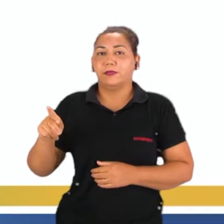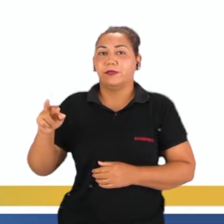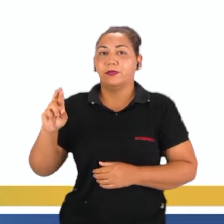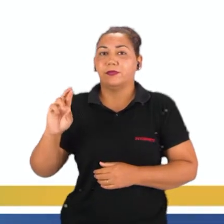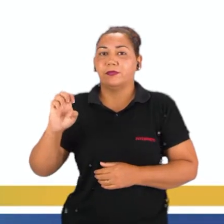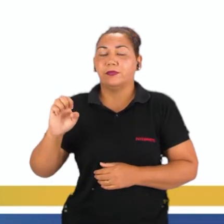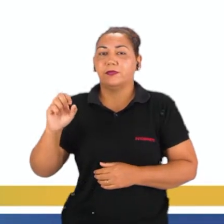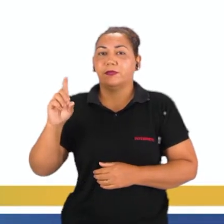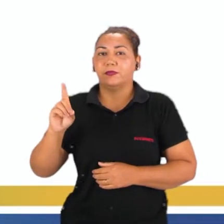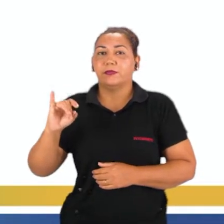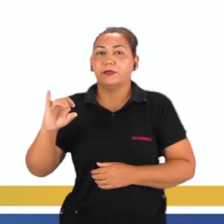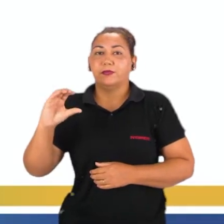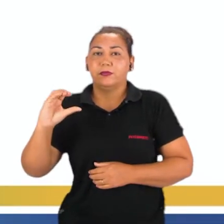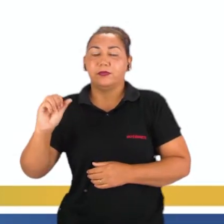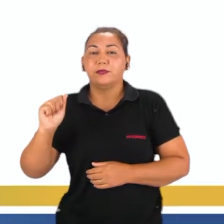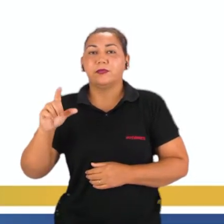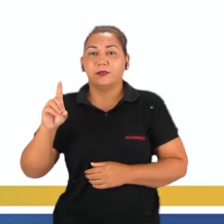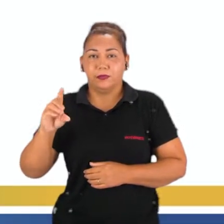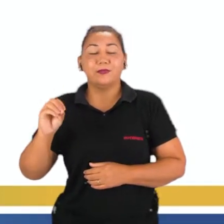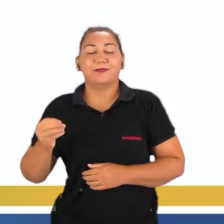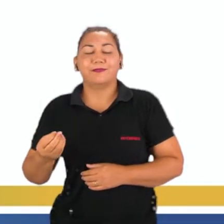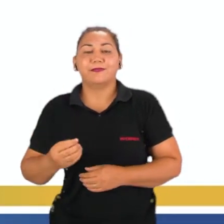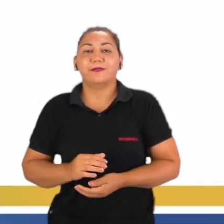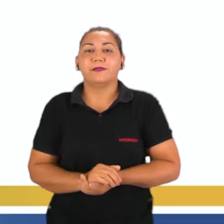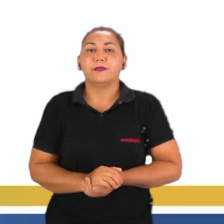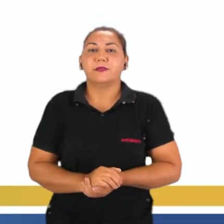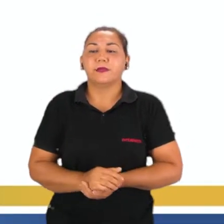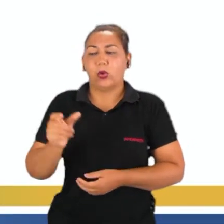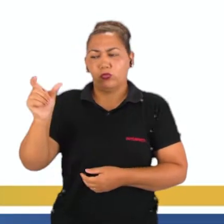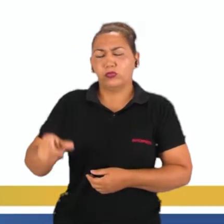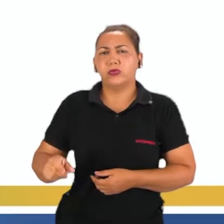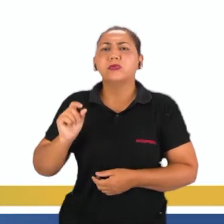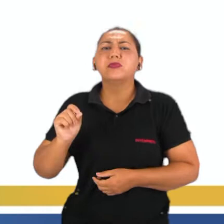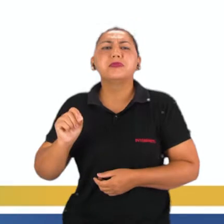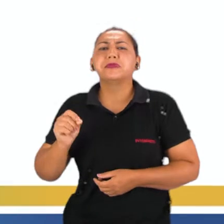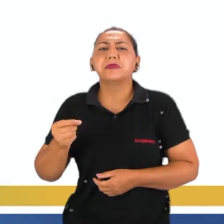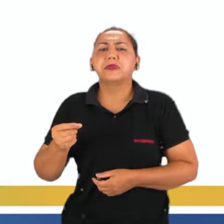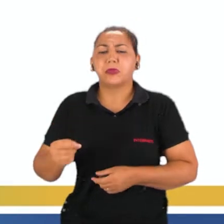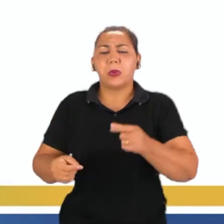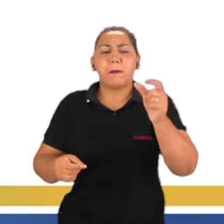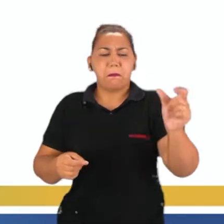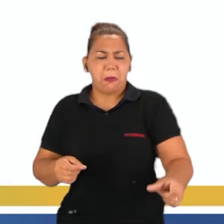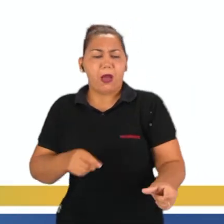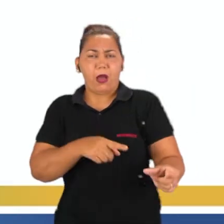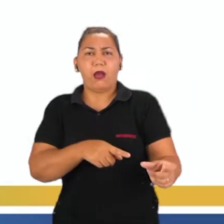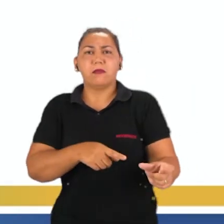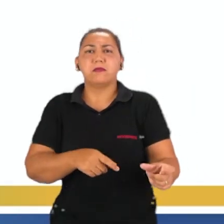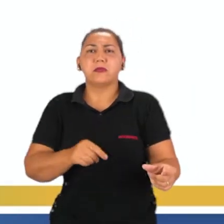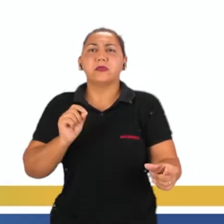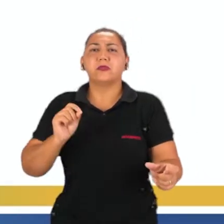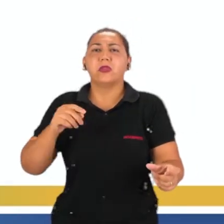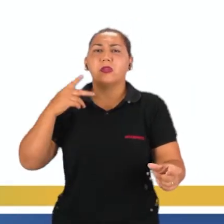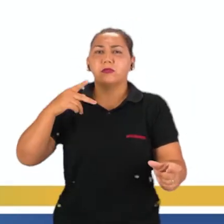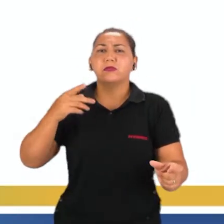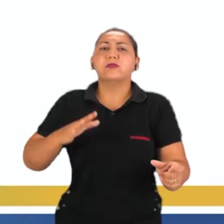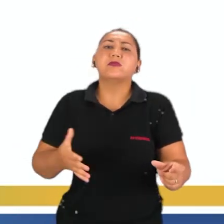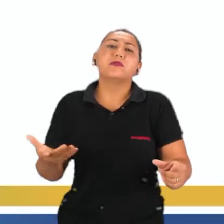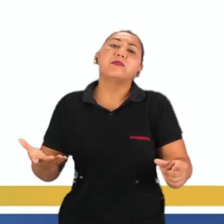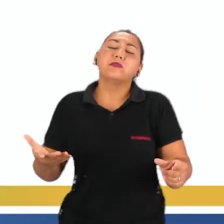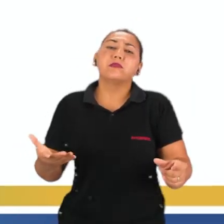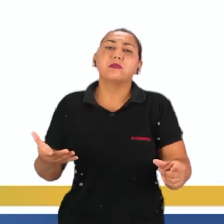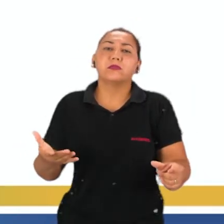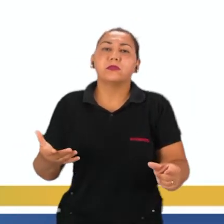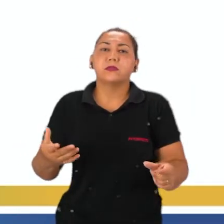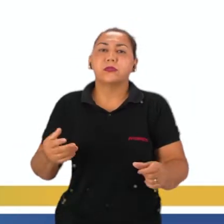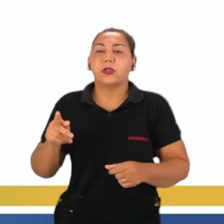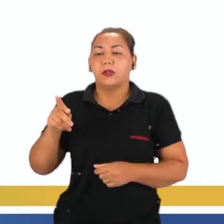Sujeito é aquele ou aquilo de que ou de quem se fala algo. Predicado é a informação dada sobre